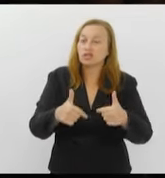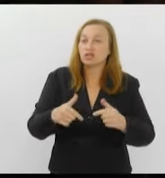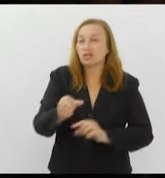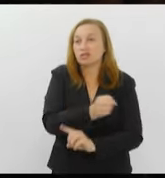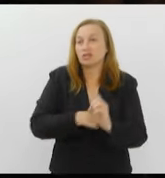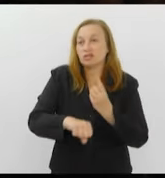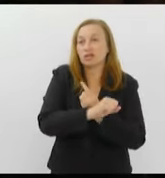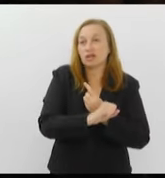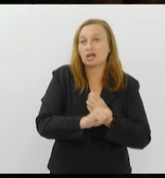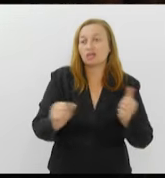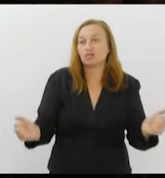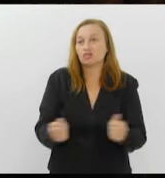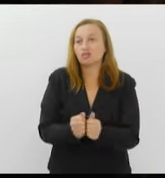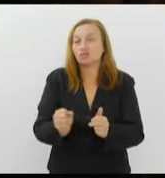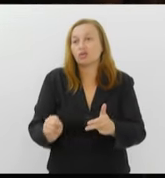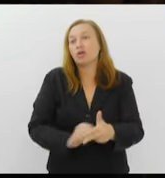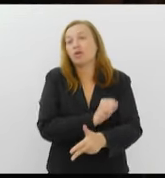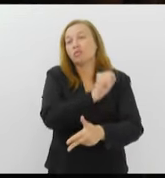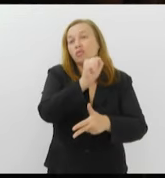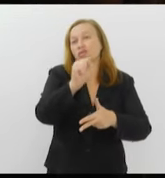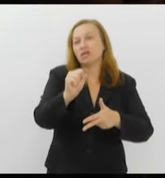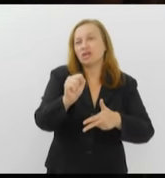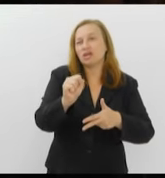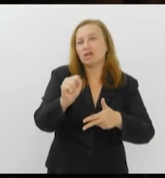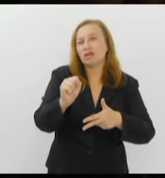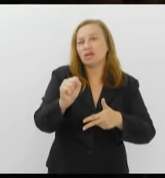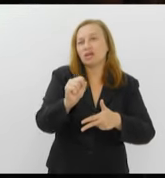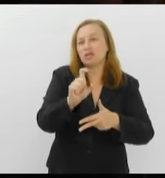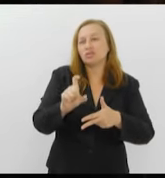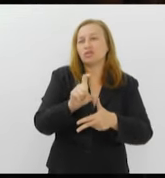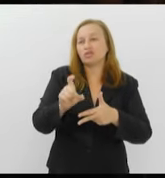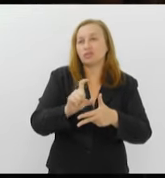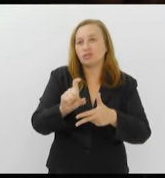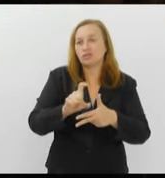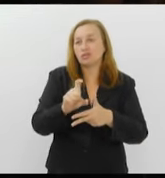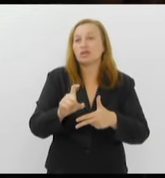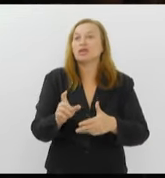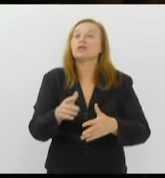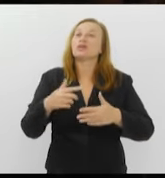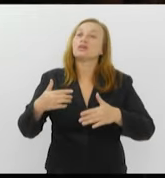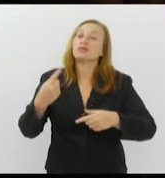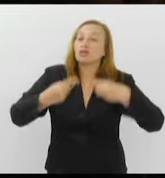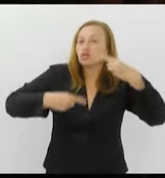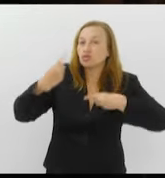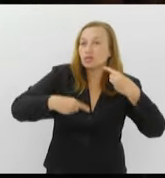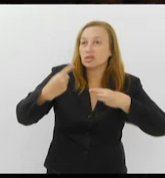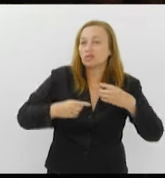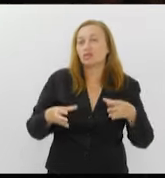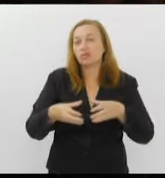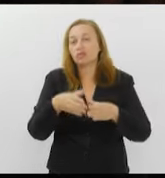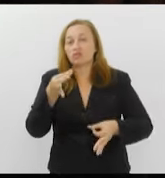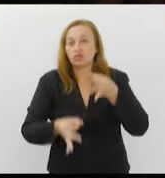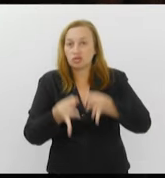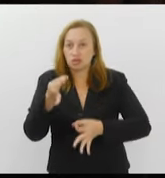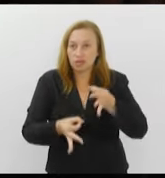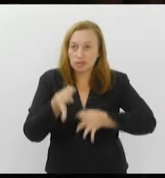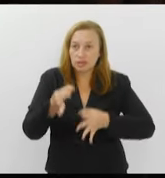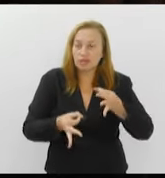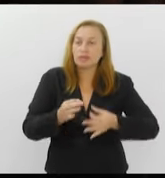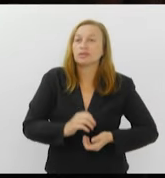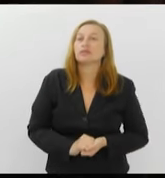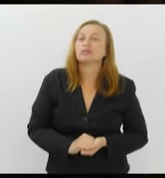ao Poder Executivo. A gente fez um longo debate na Comissão de Constituição e Justiça, levando em